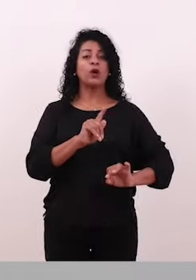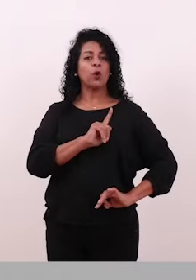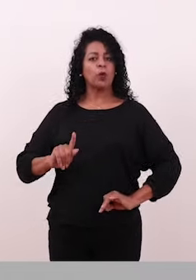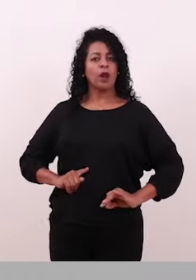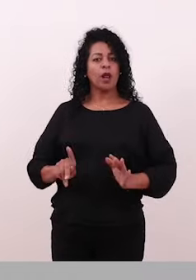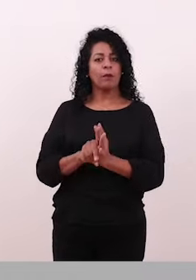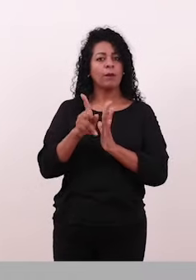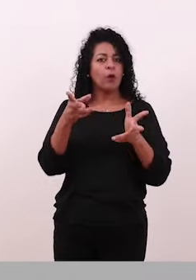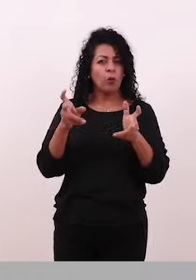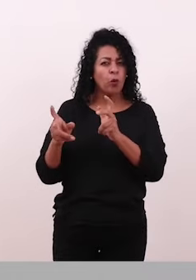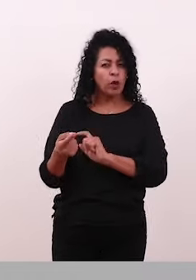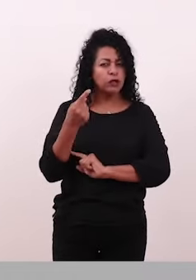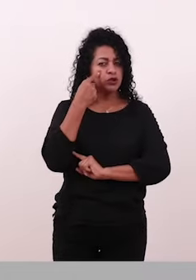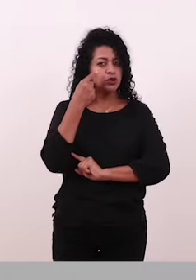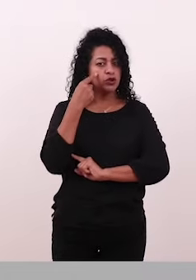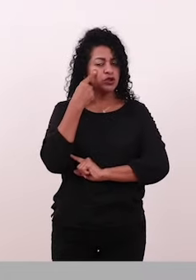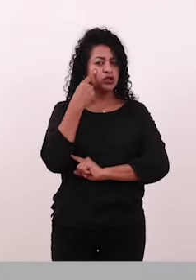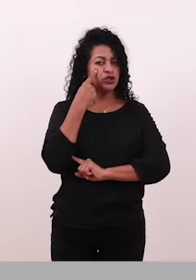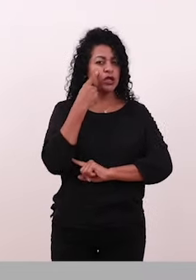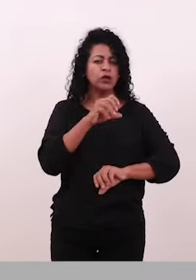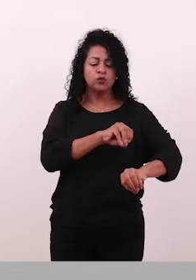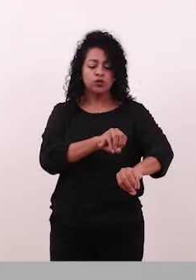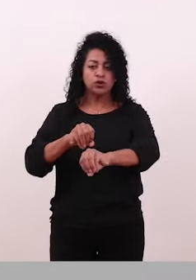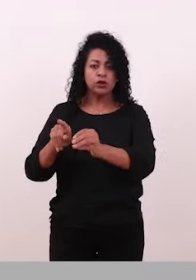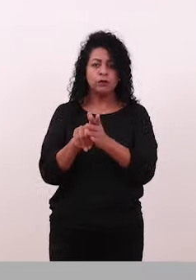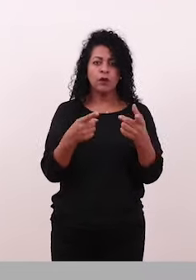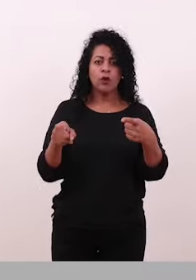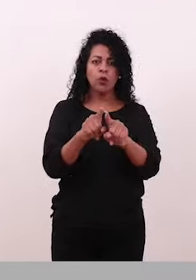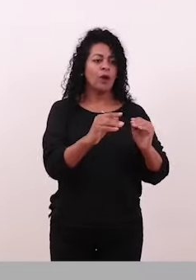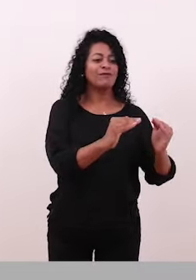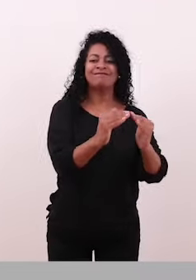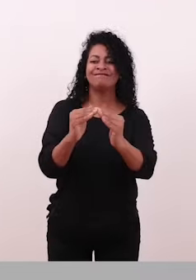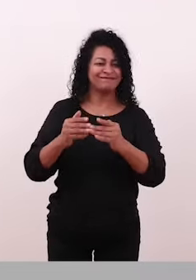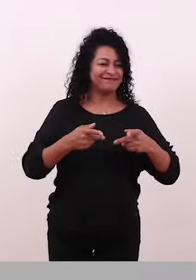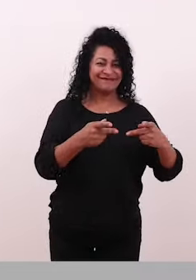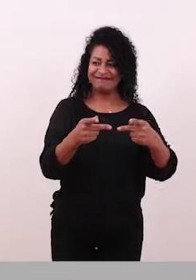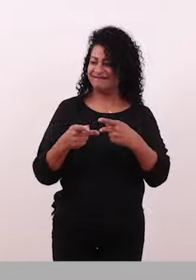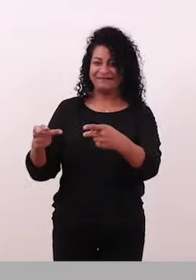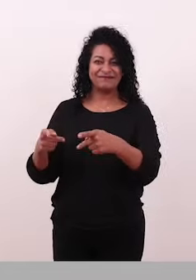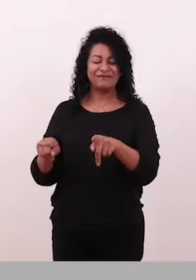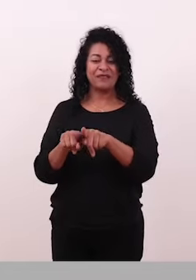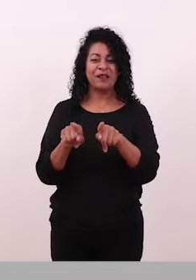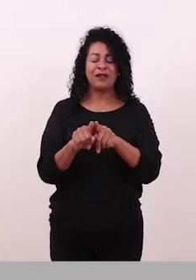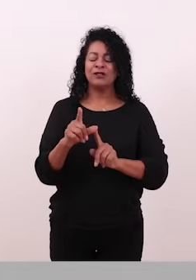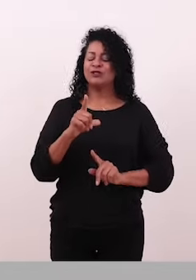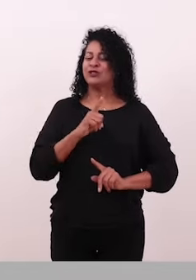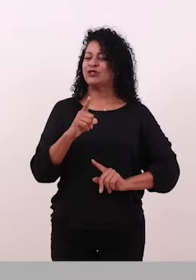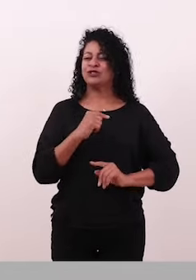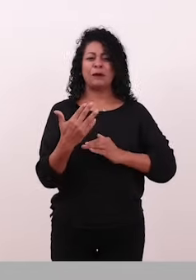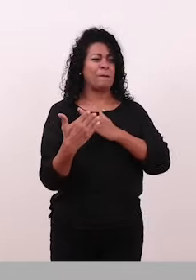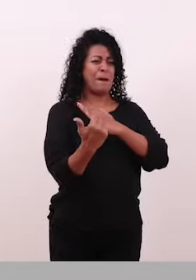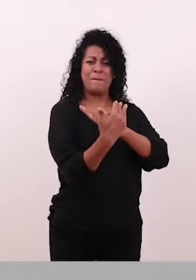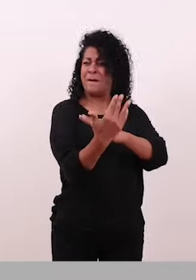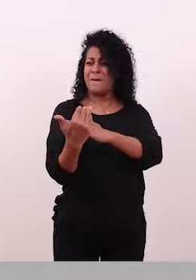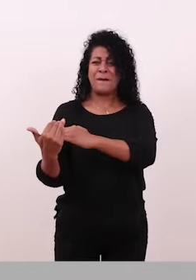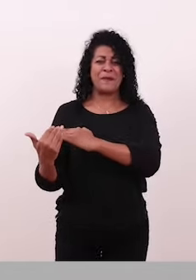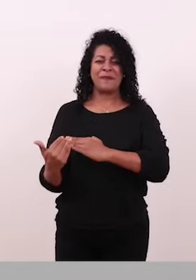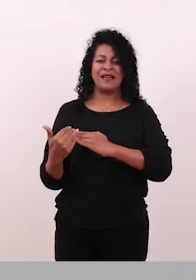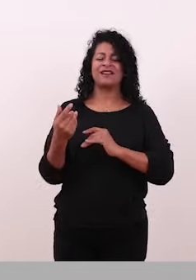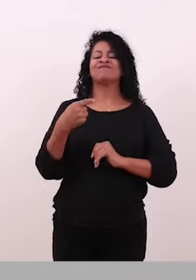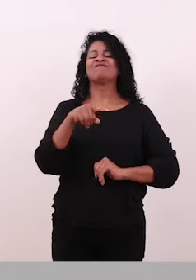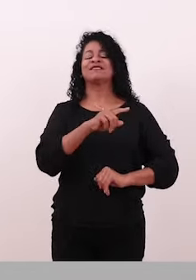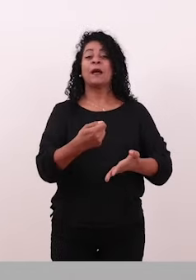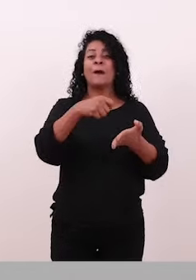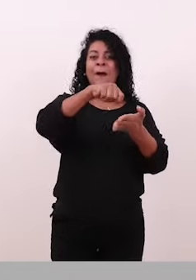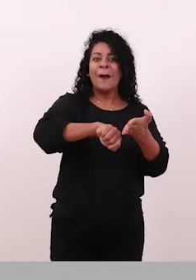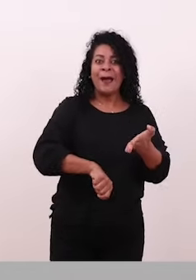do governo que eu via educação musical em periferias e a demanda que tinha. Então você,